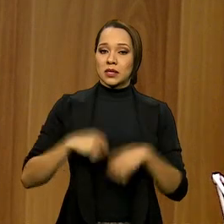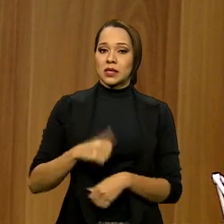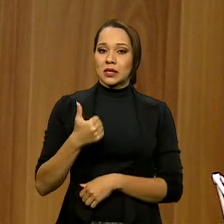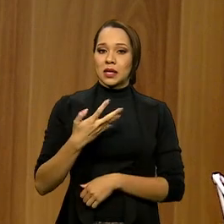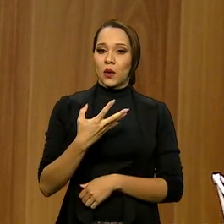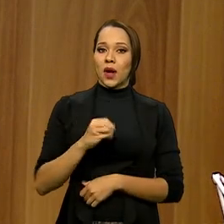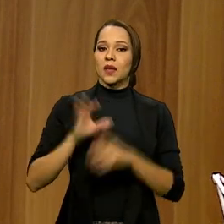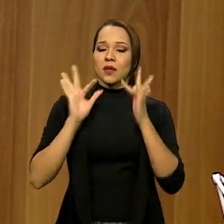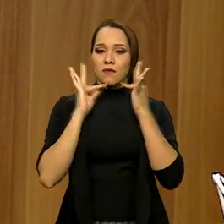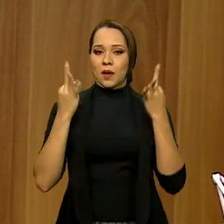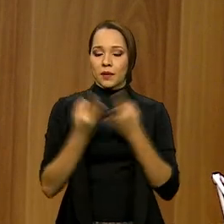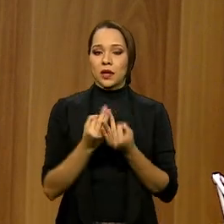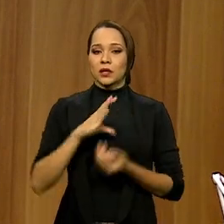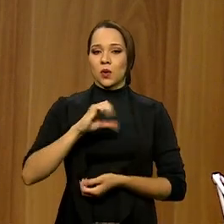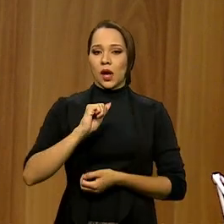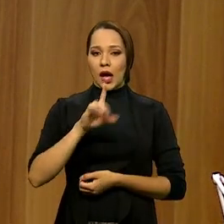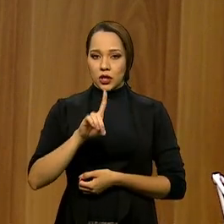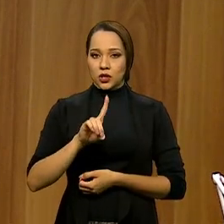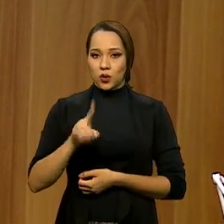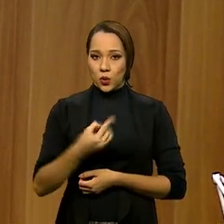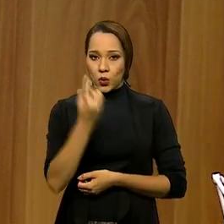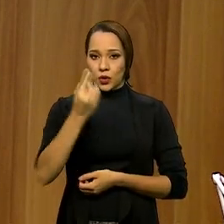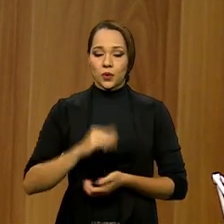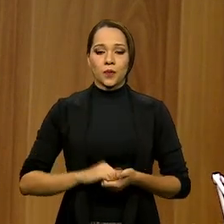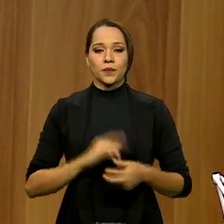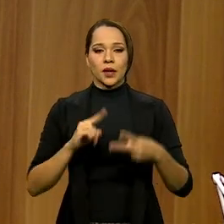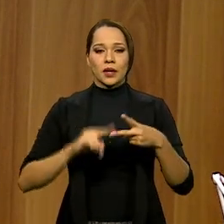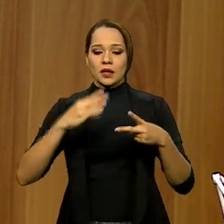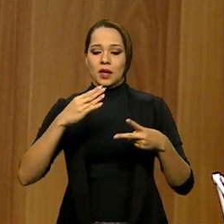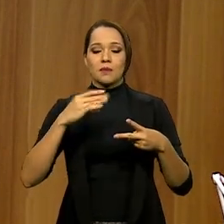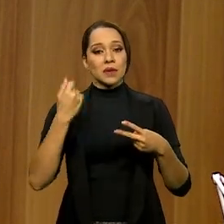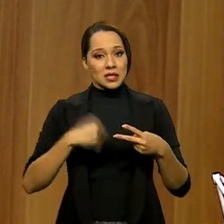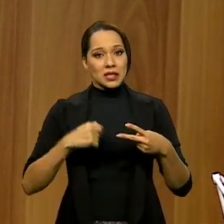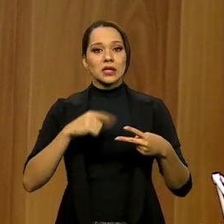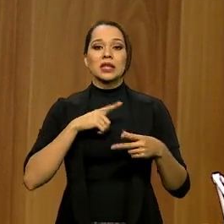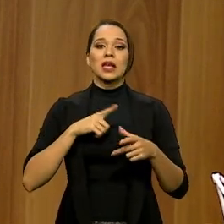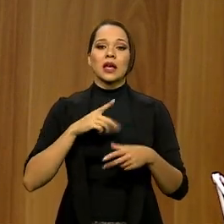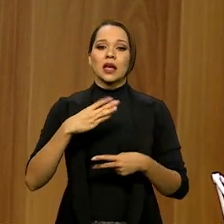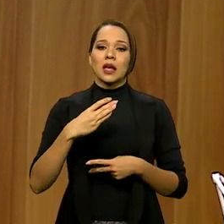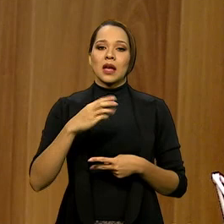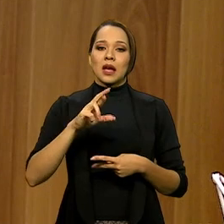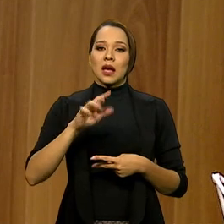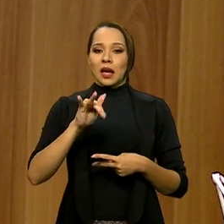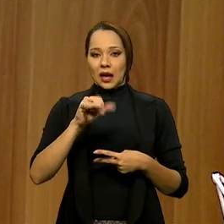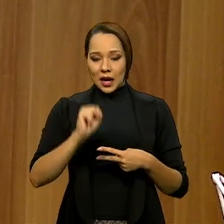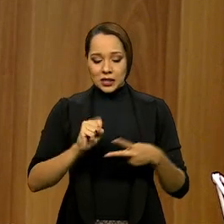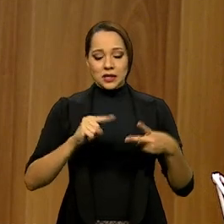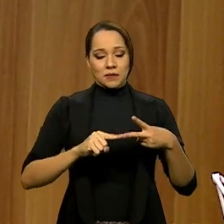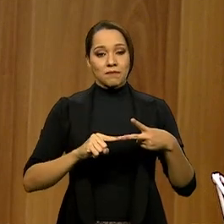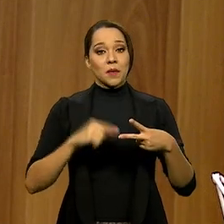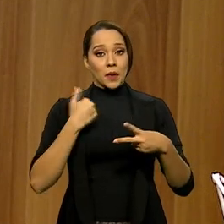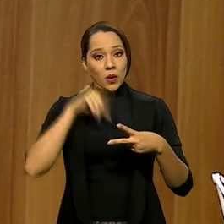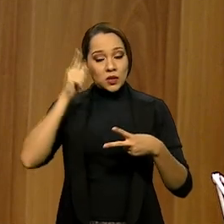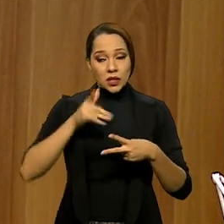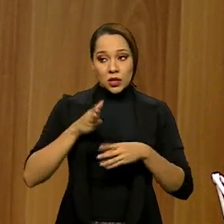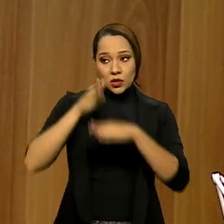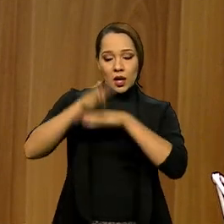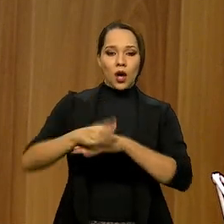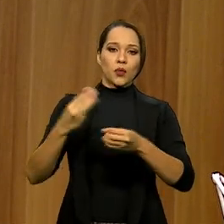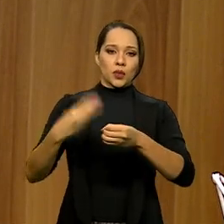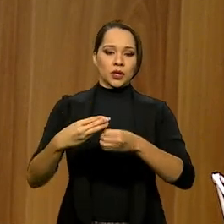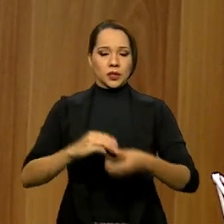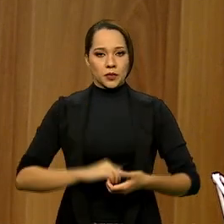140 famílias no cadastro único, né? Um CRAS, para que o programa Criança Feliz possa chegar a esse